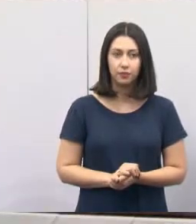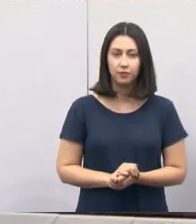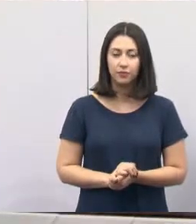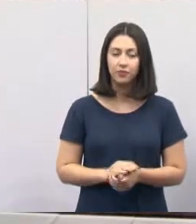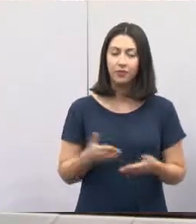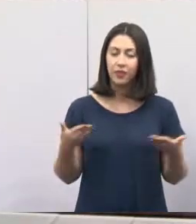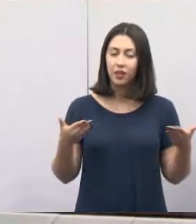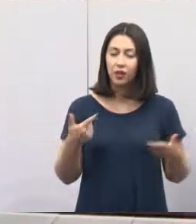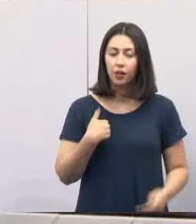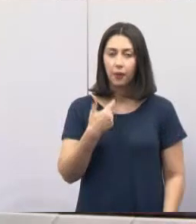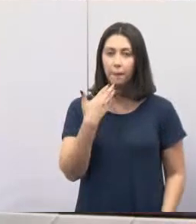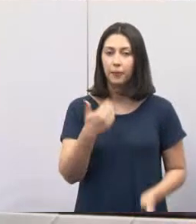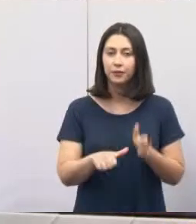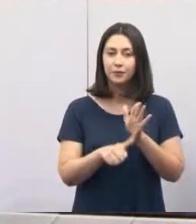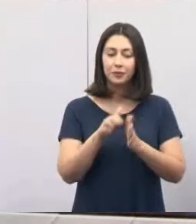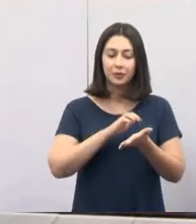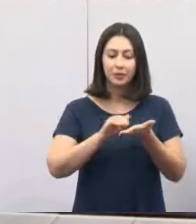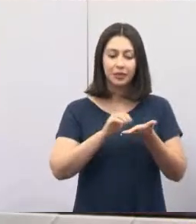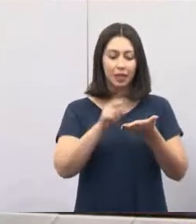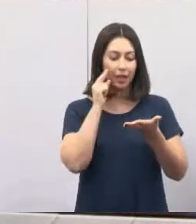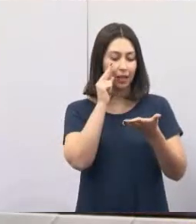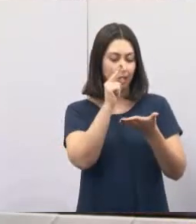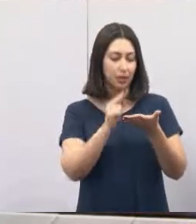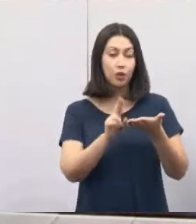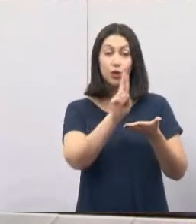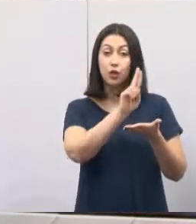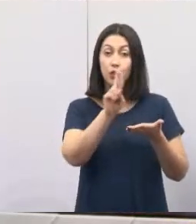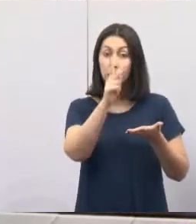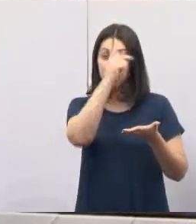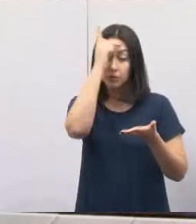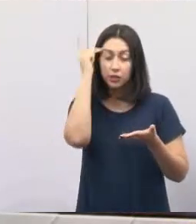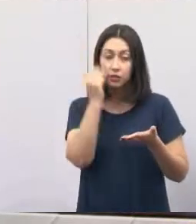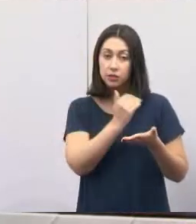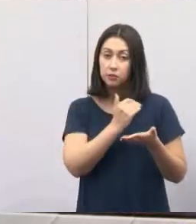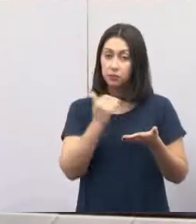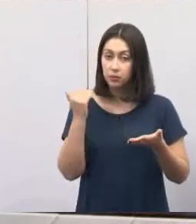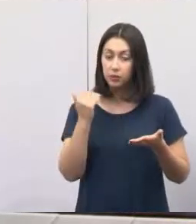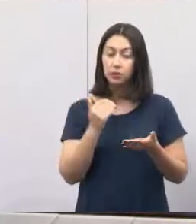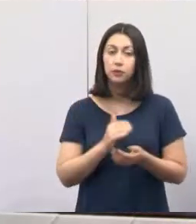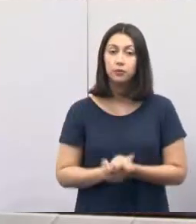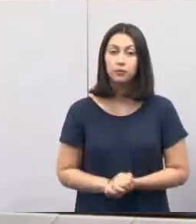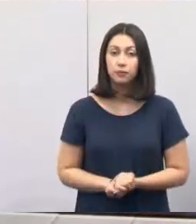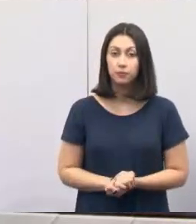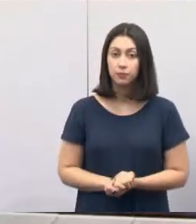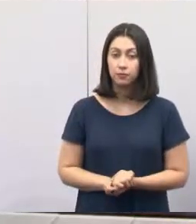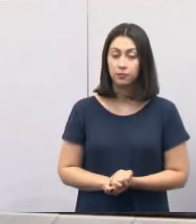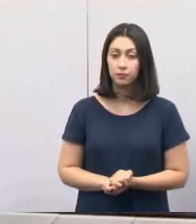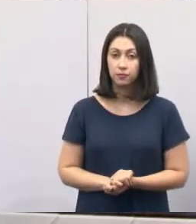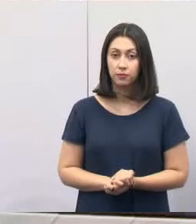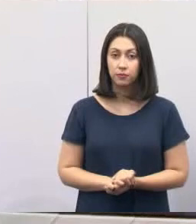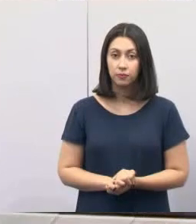Então, agora solicito ao primeiro secretário que faça a leitura dos votos de pesar apresentados pelos senhores vereadores.